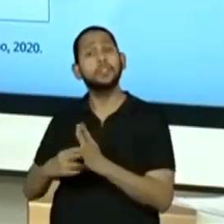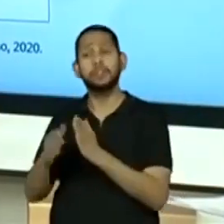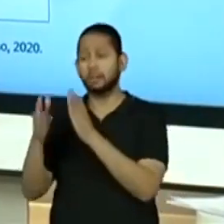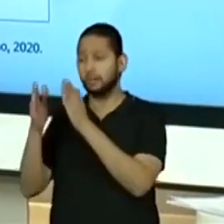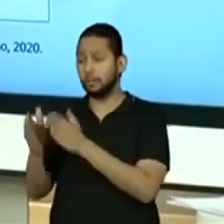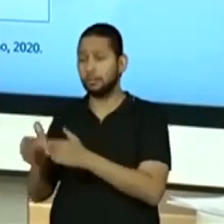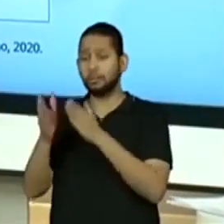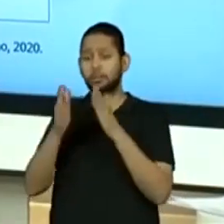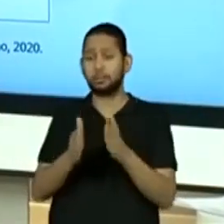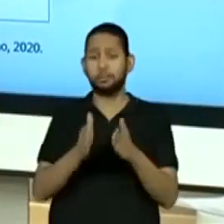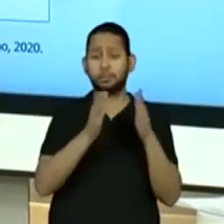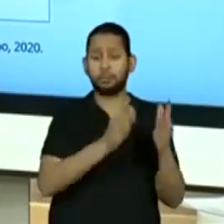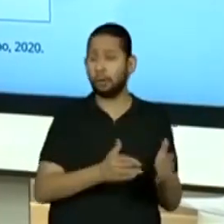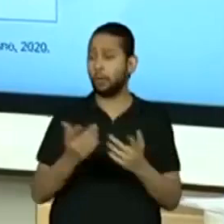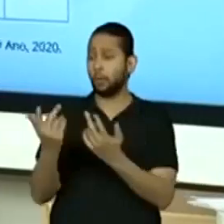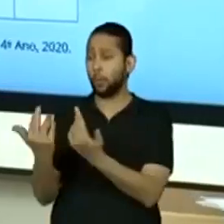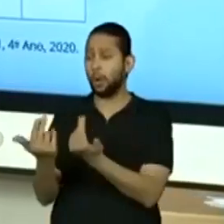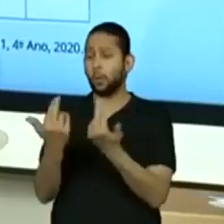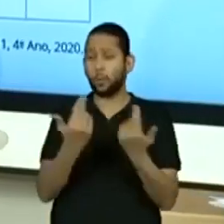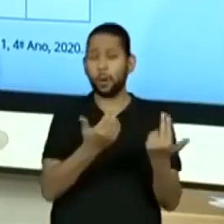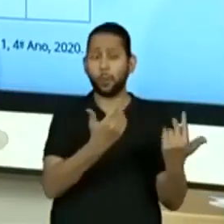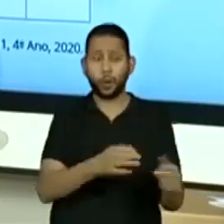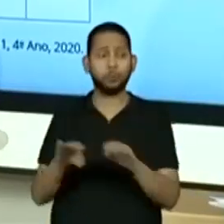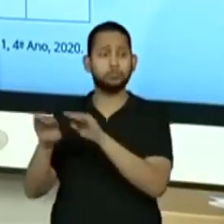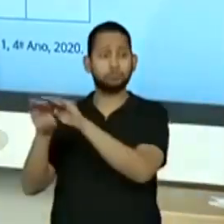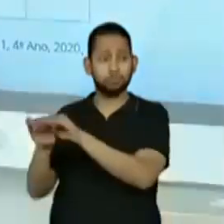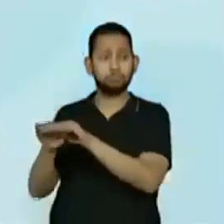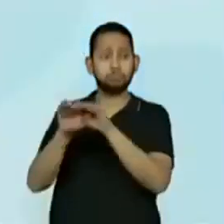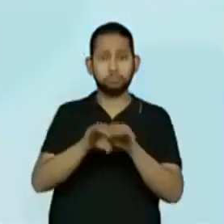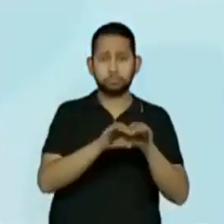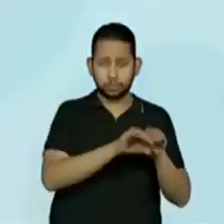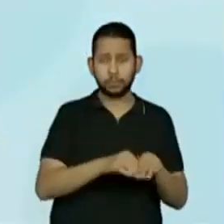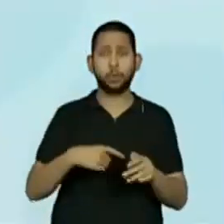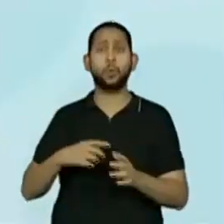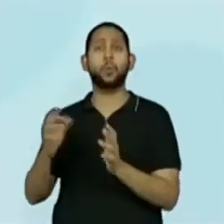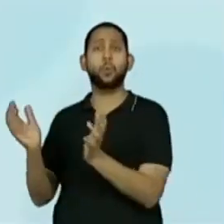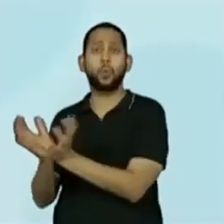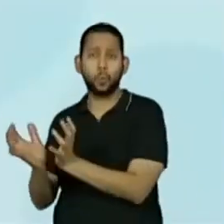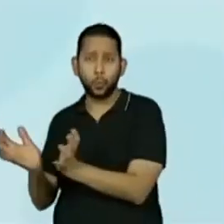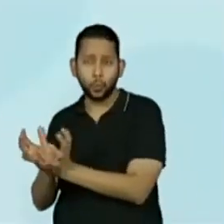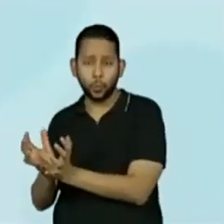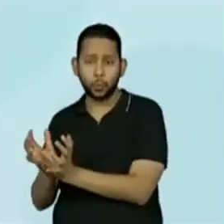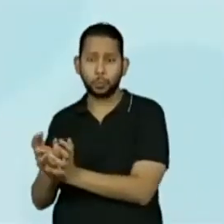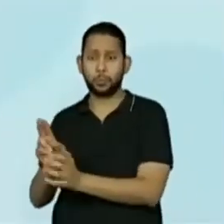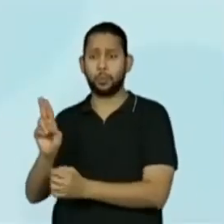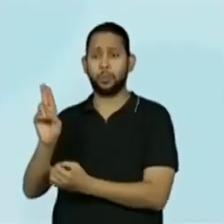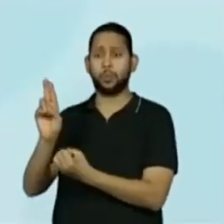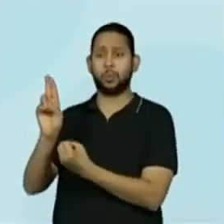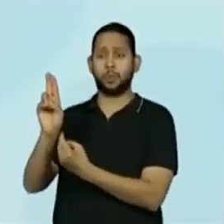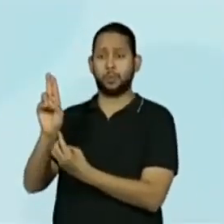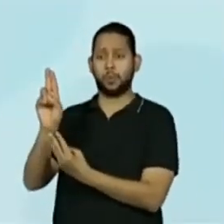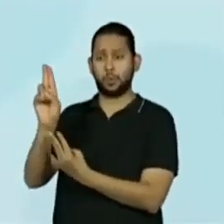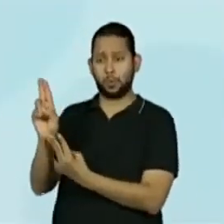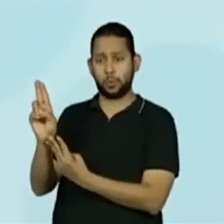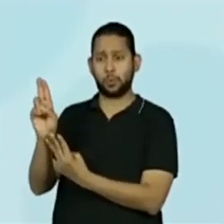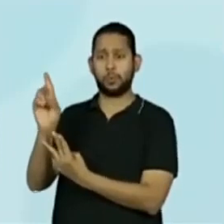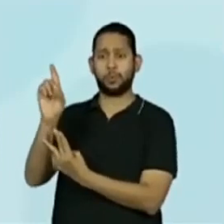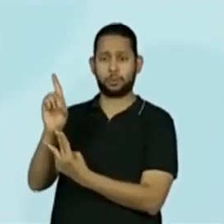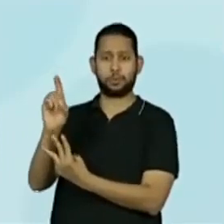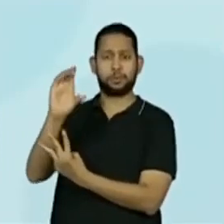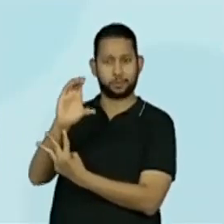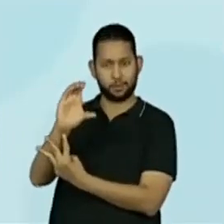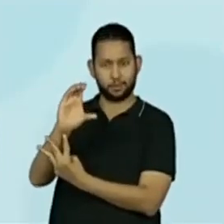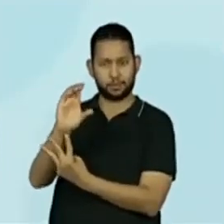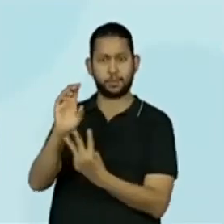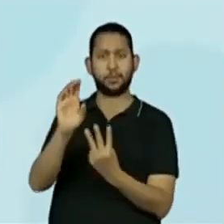vai se manter a cada classe. Novamente, unidade, dezena e centena. E assim